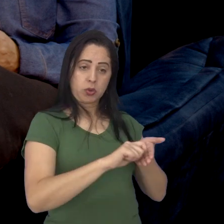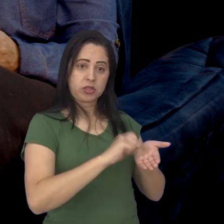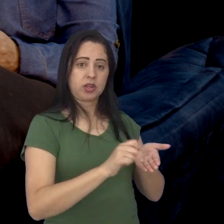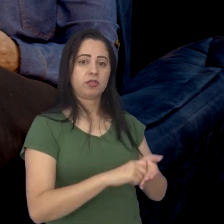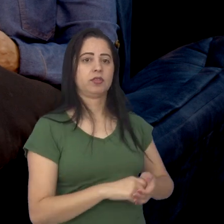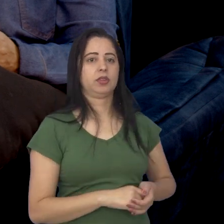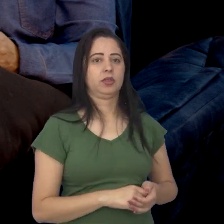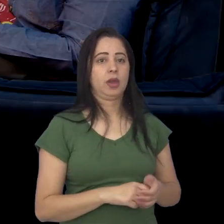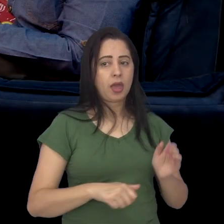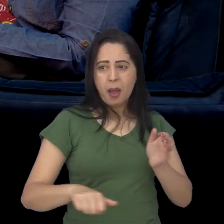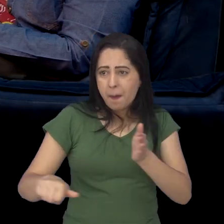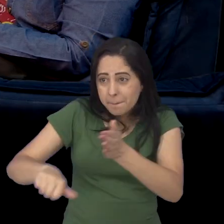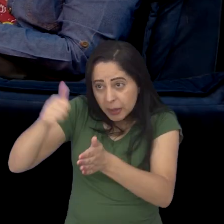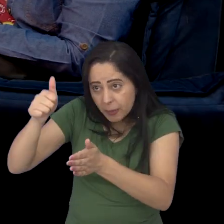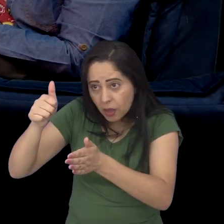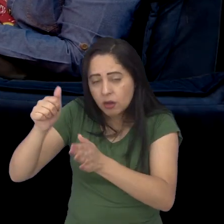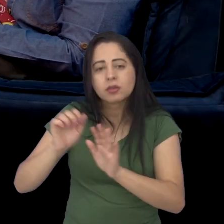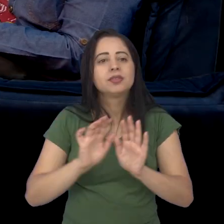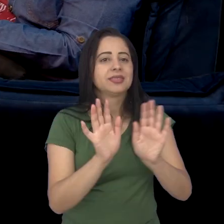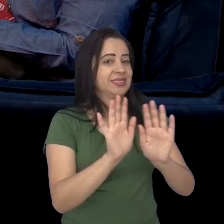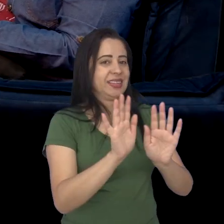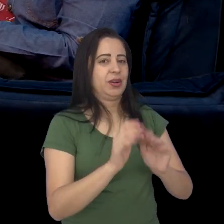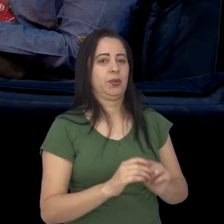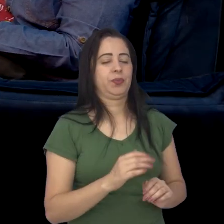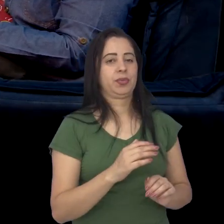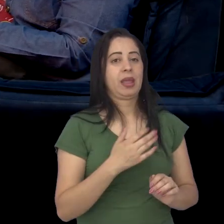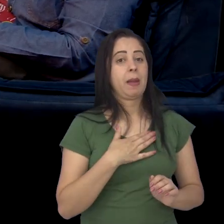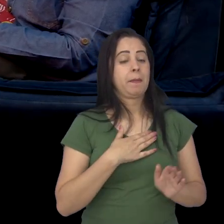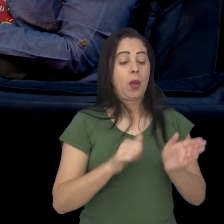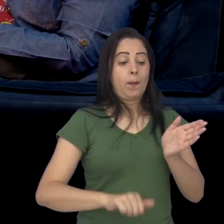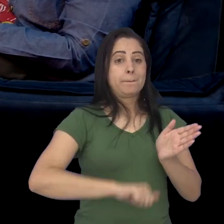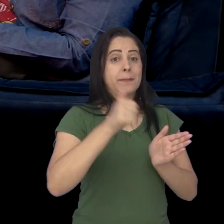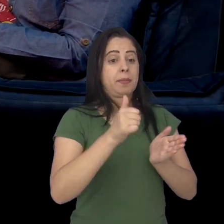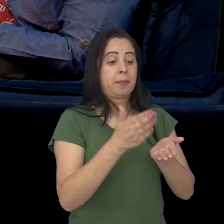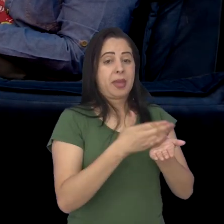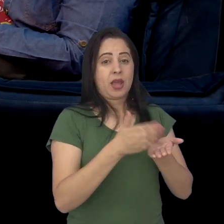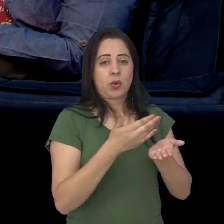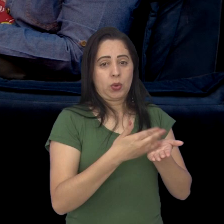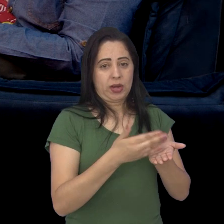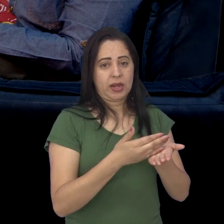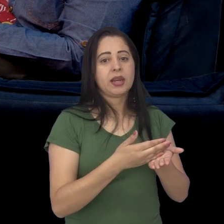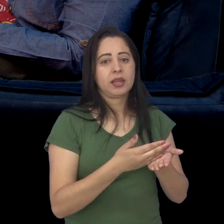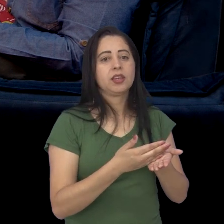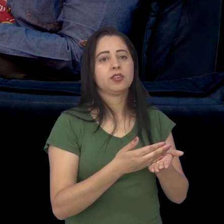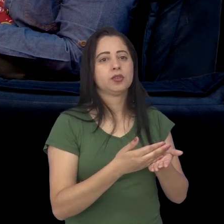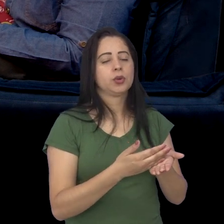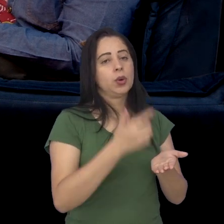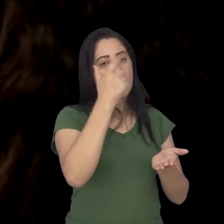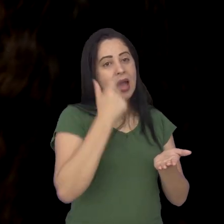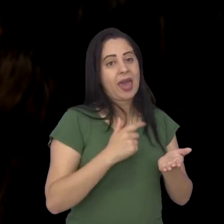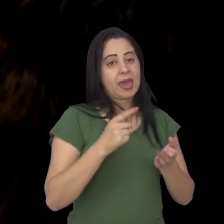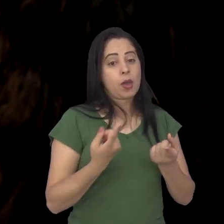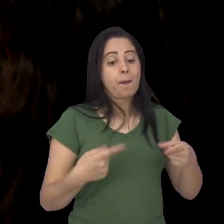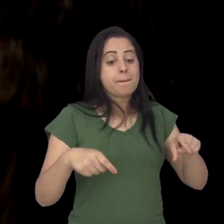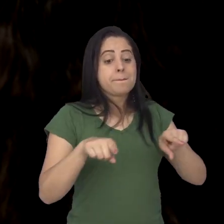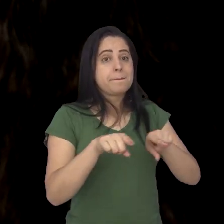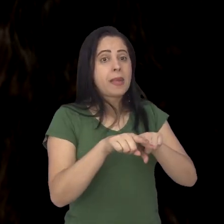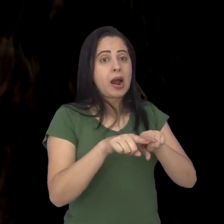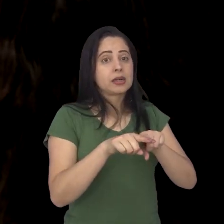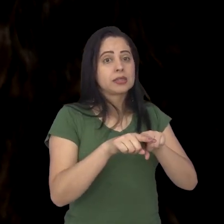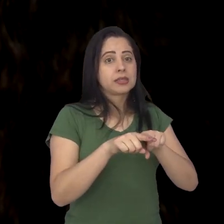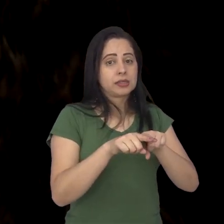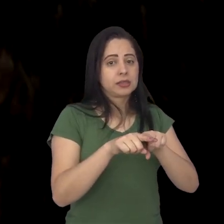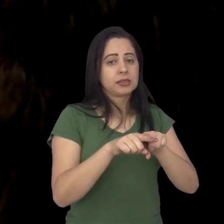livro? Não. O meu primeiro livro não foi um livro solo, foi uma participação com